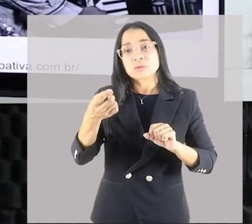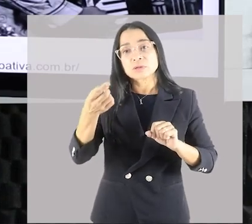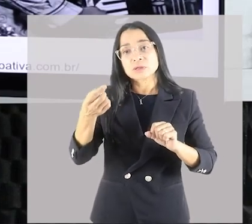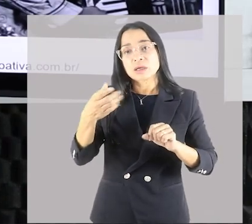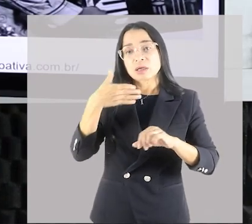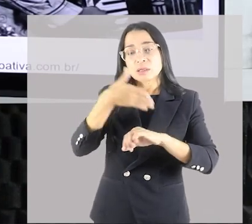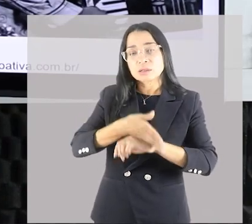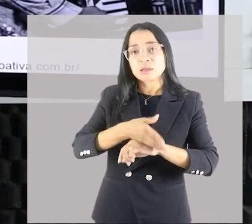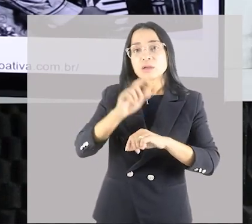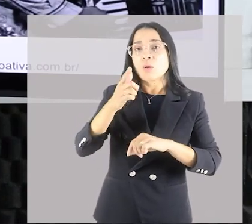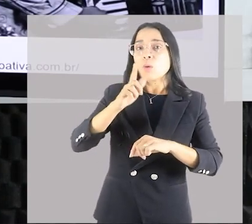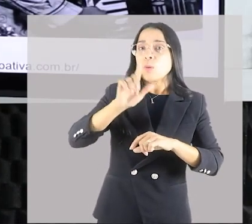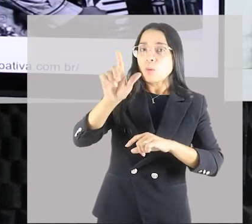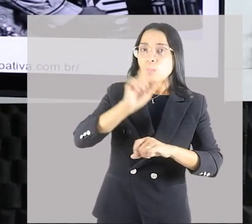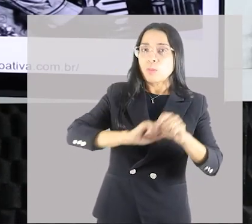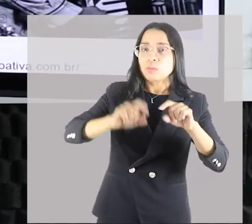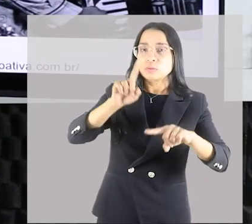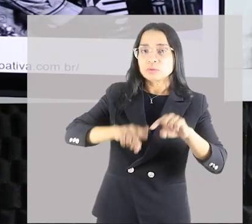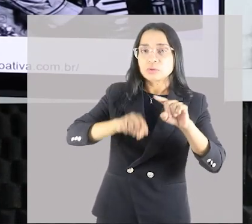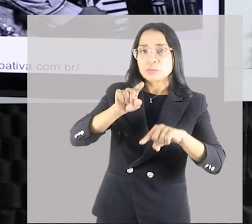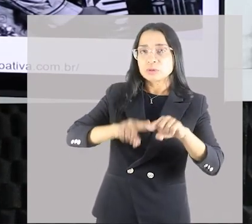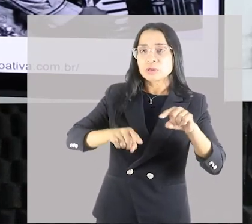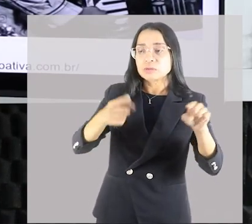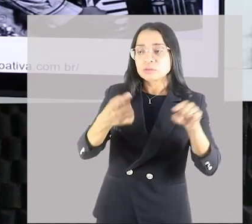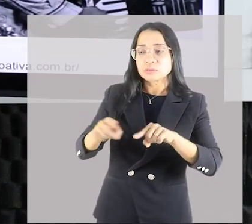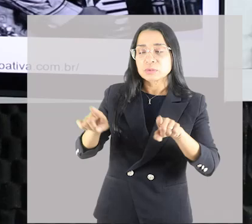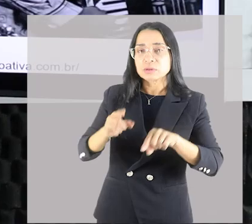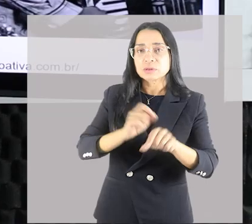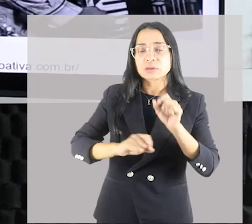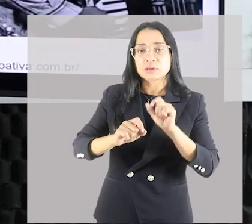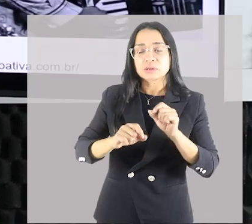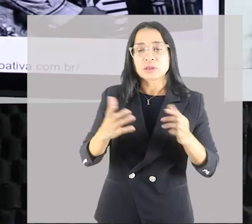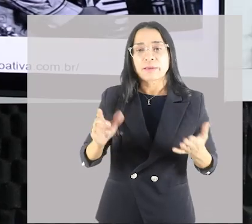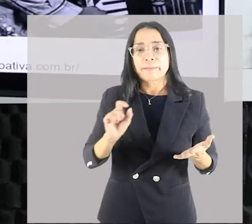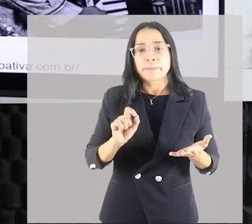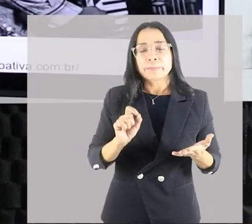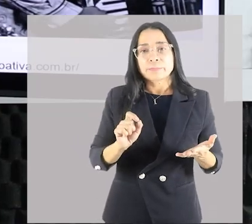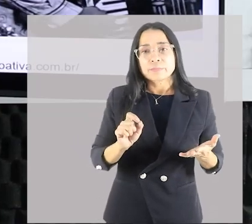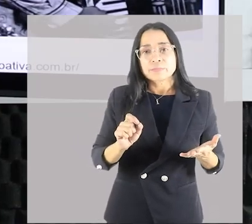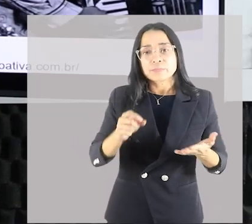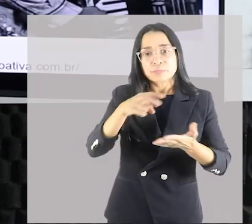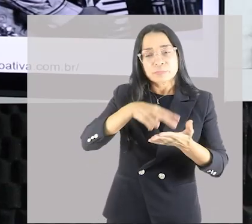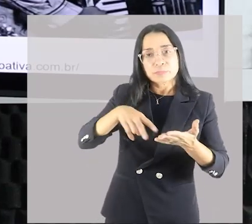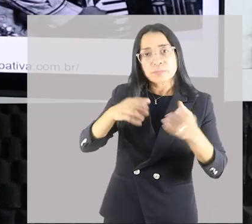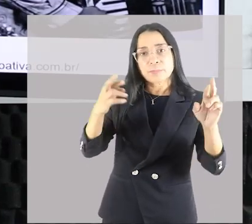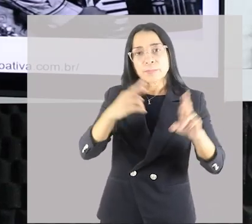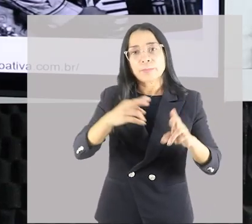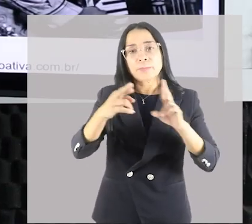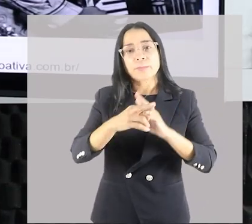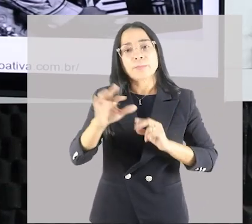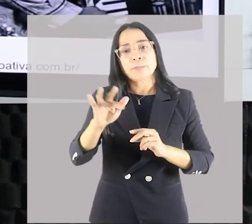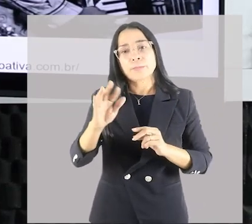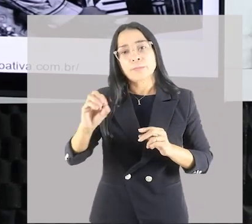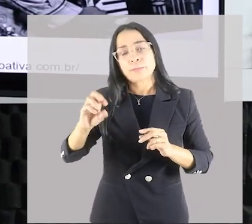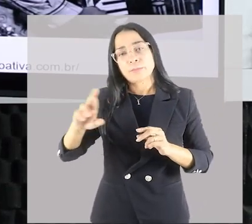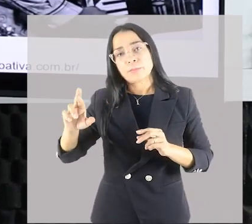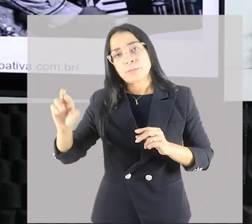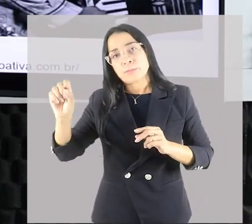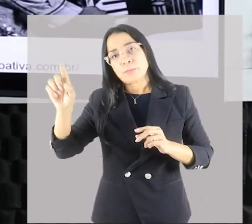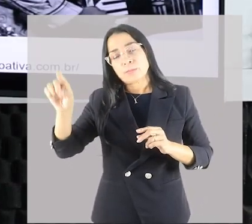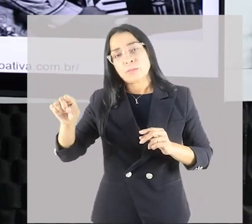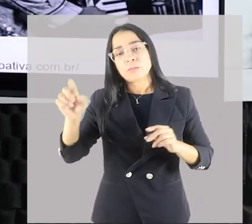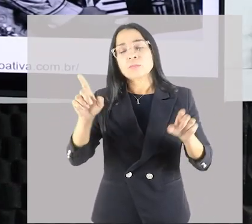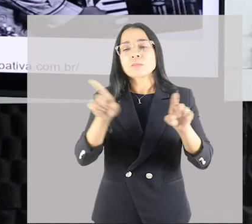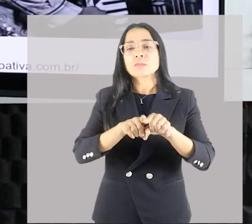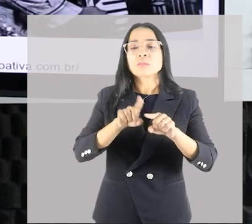bateria, violão, tá? Entre outros. A dança em relação ao forró também foi evoluindo